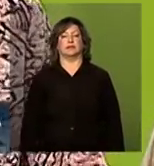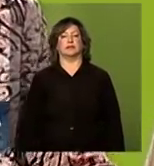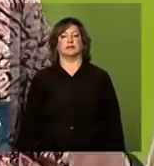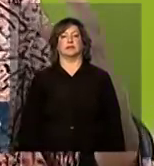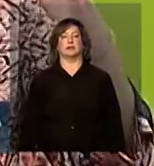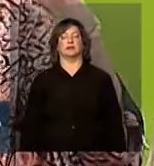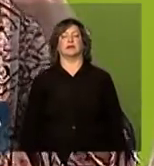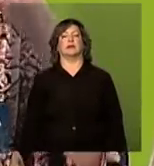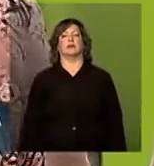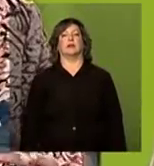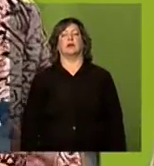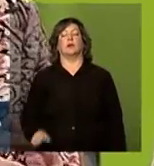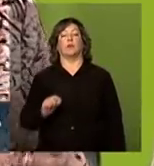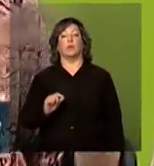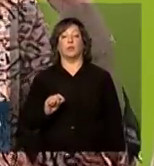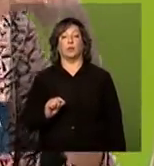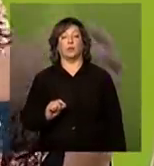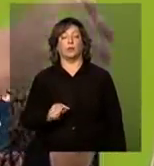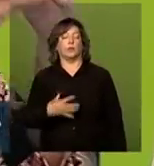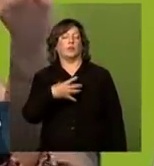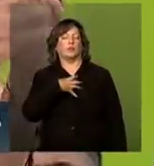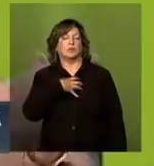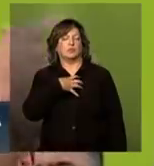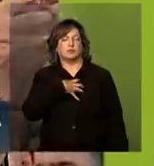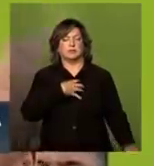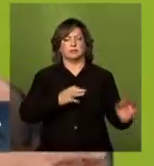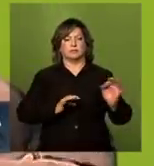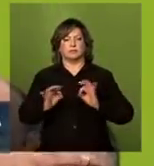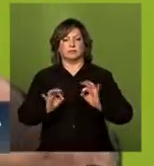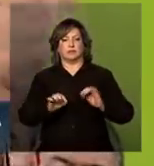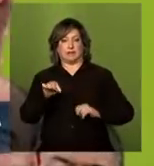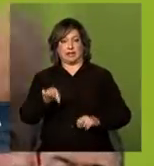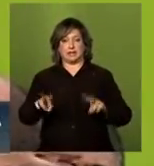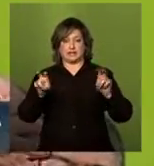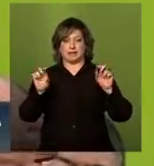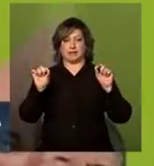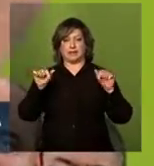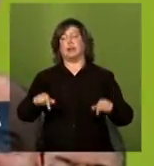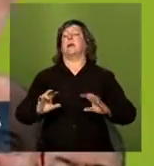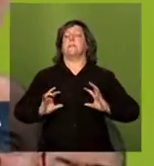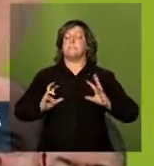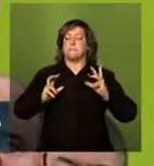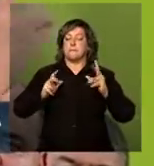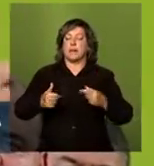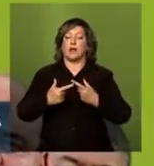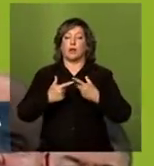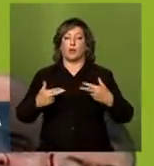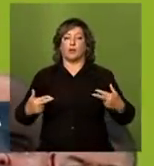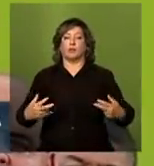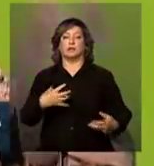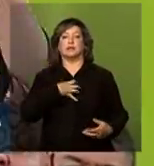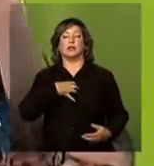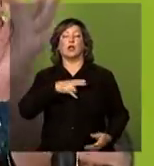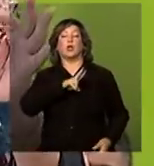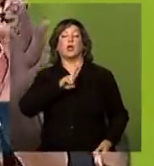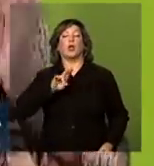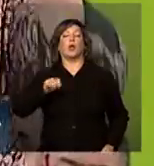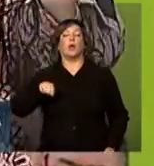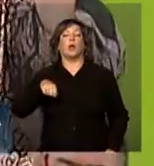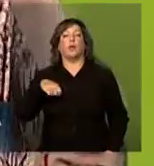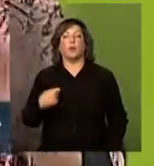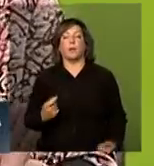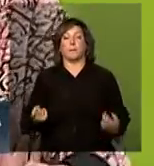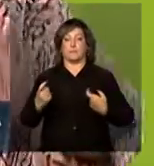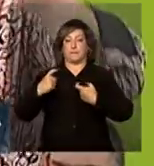espírito que rege essa questão aqui das máquinas é um espírito chamado espo